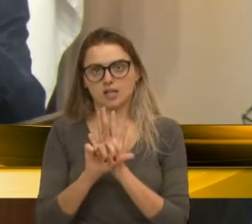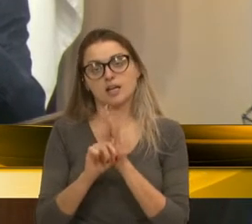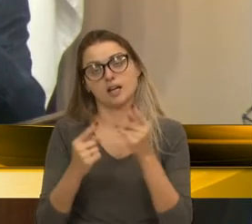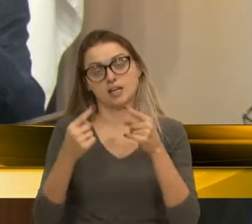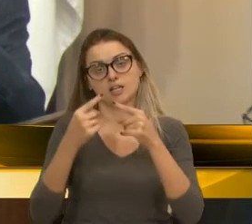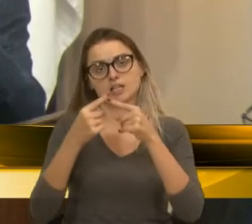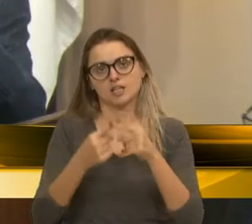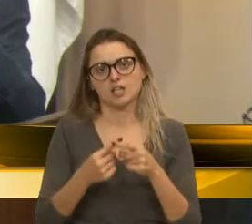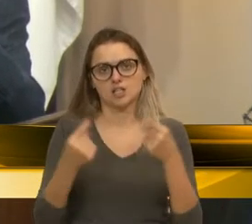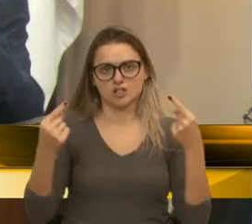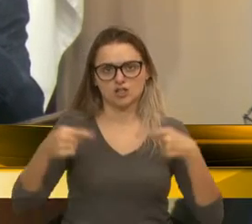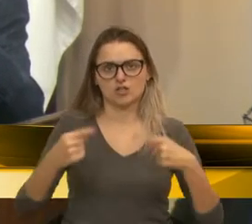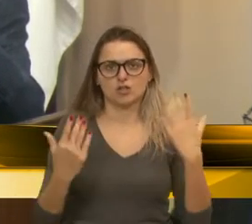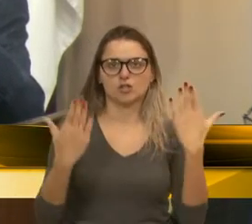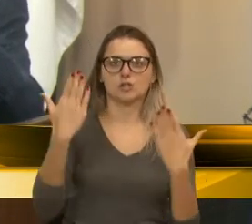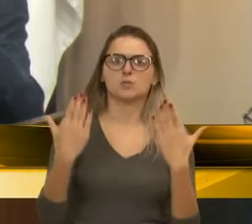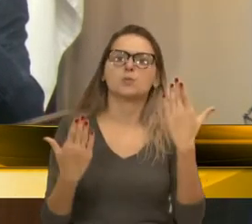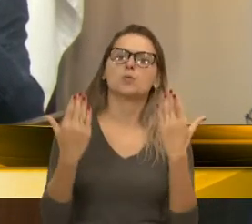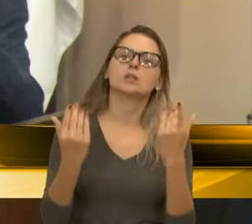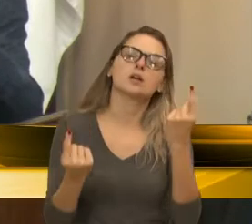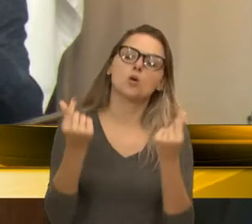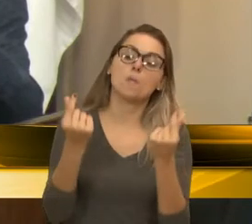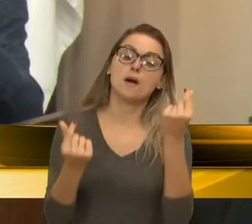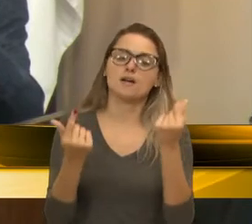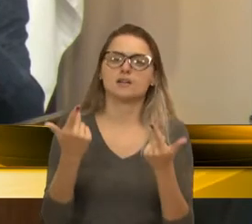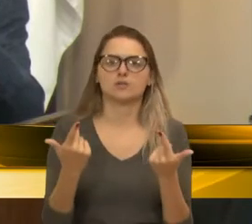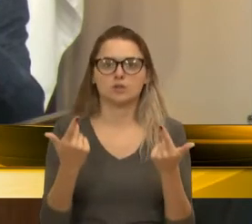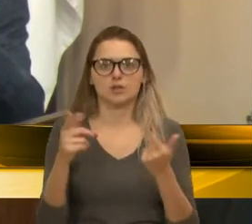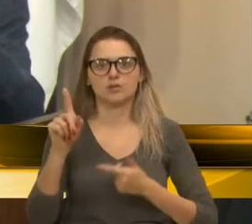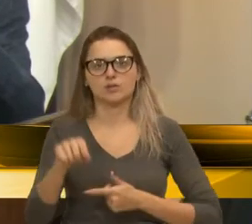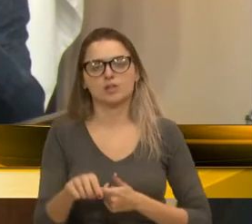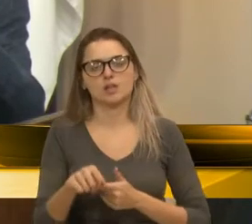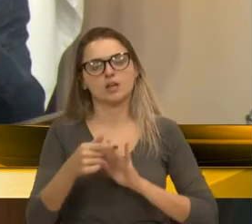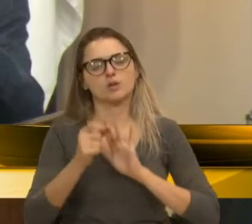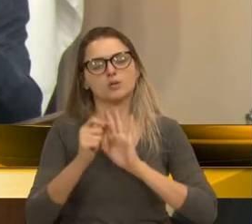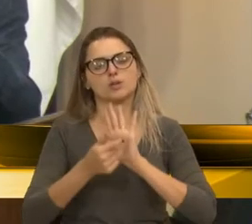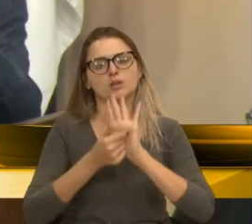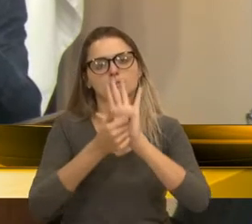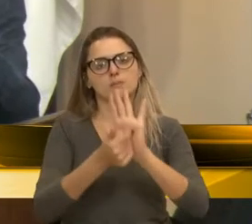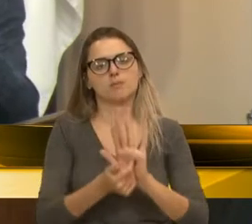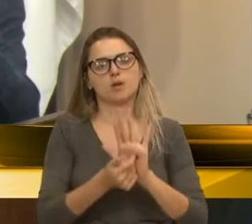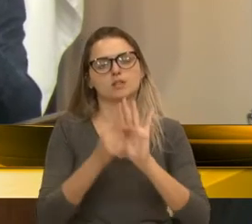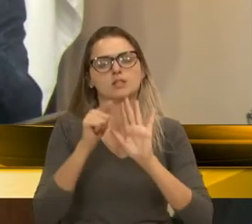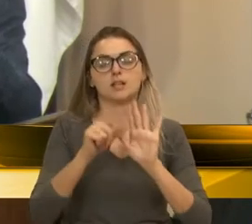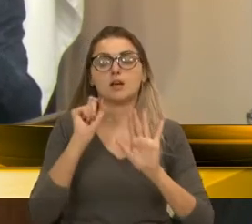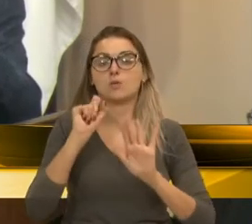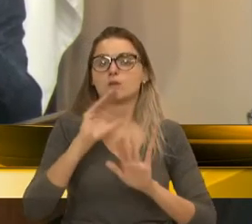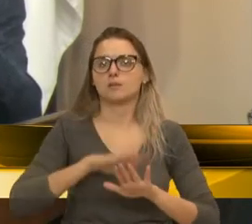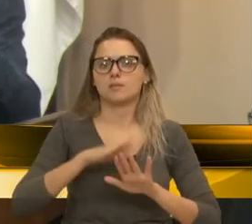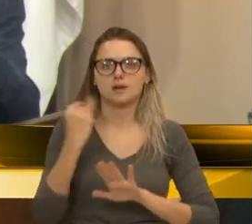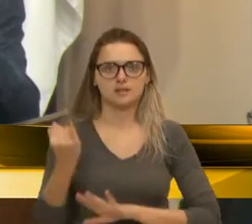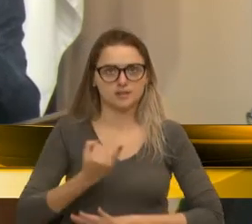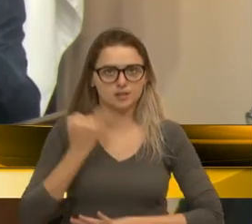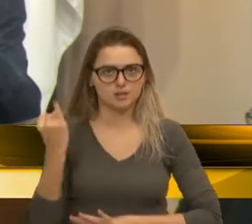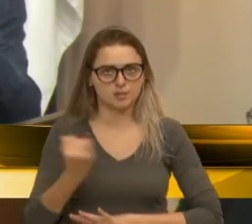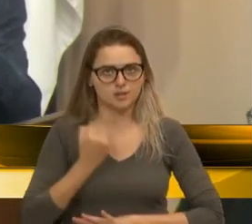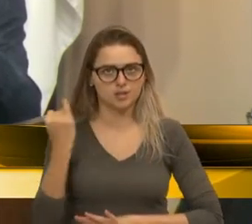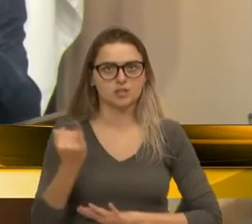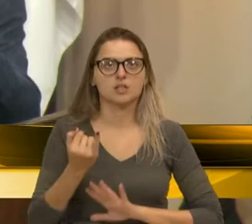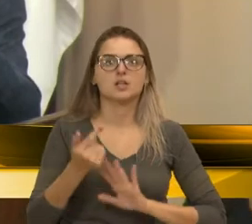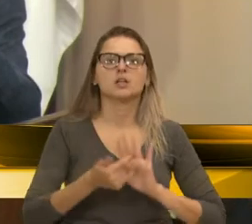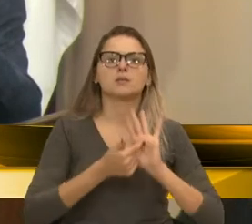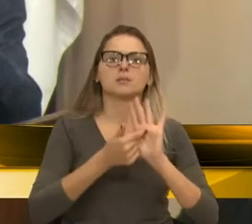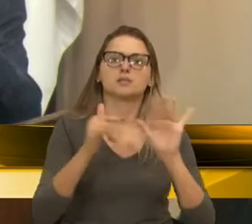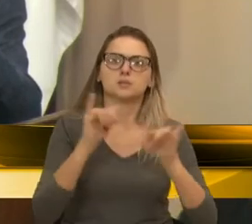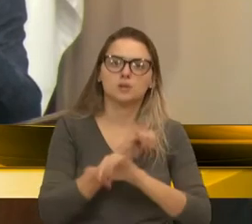sendo constatada a fundamentação para essa prorrogação pela previsão disposta que trata do caráter excepcional. Nesse sentido, reforçamos o